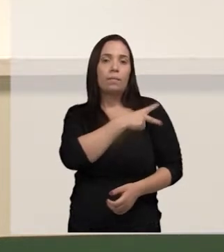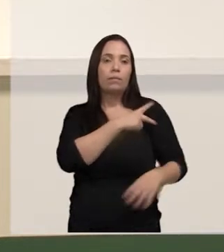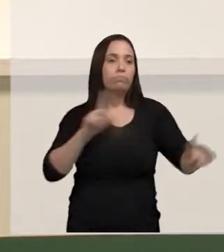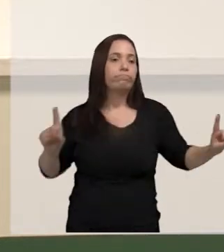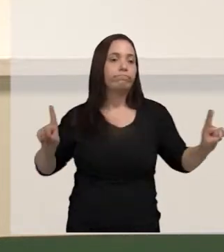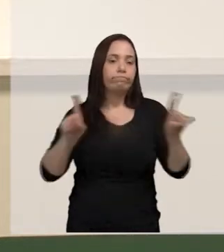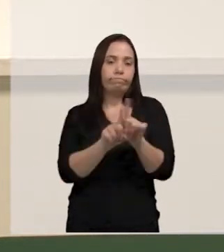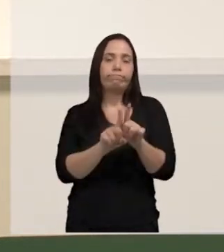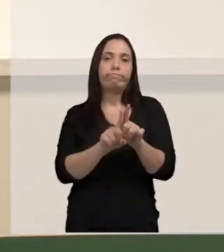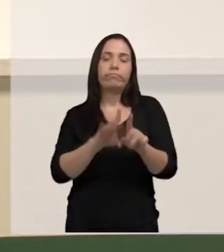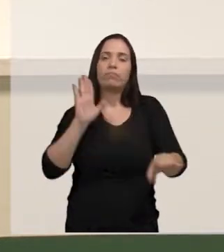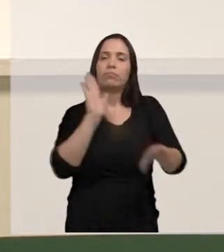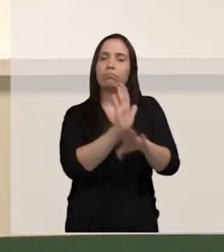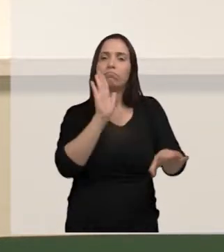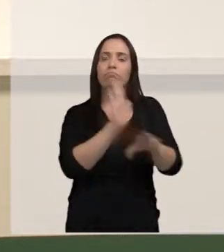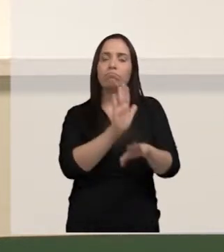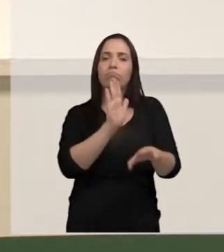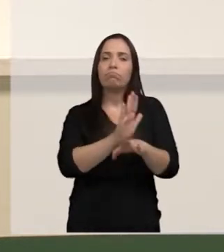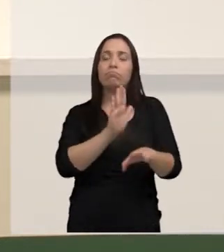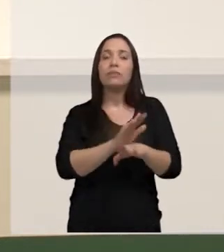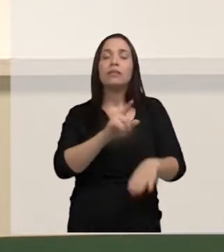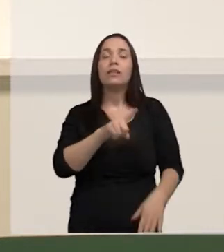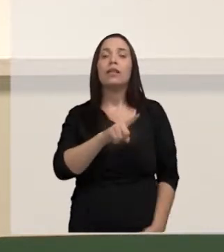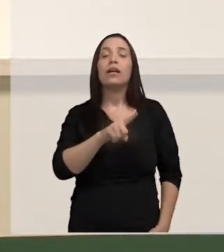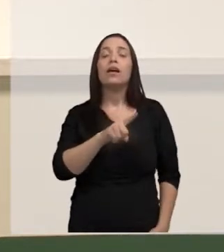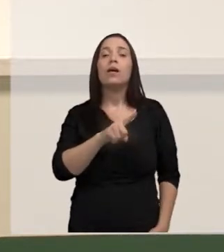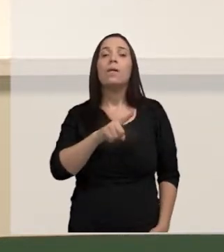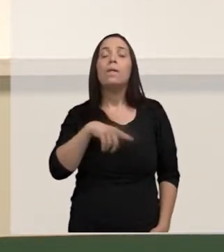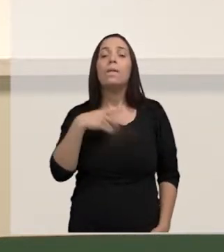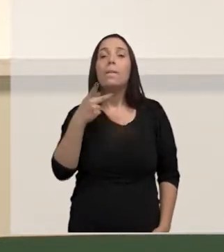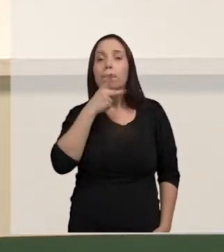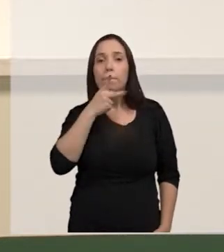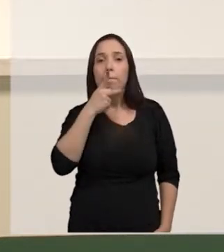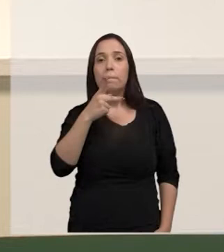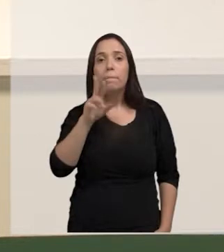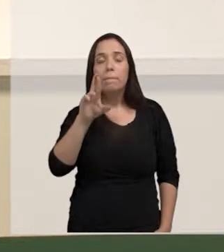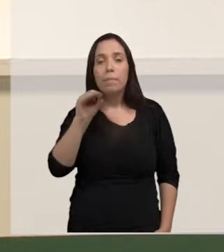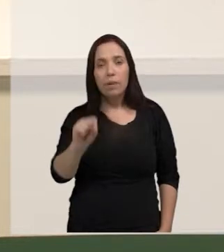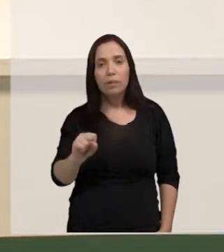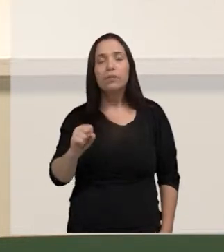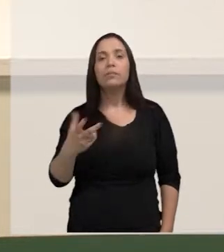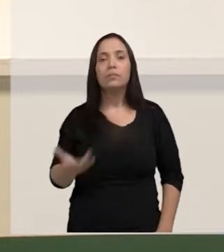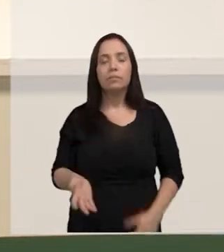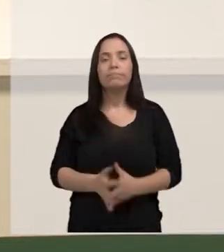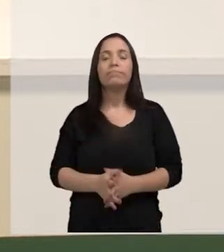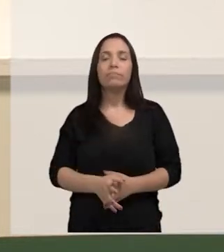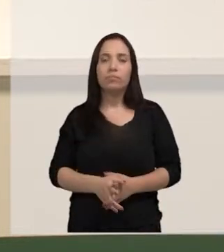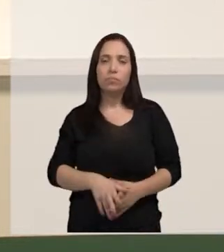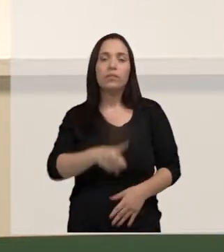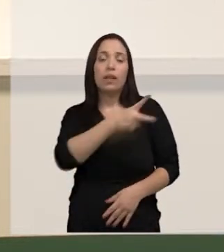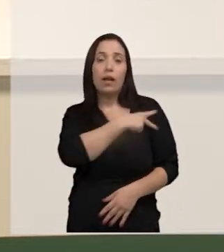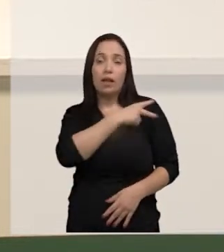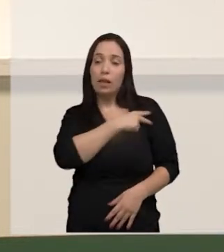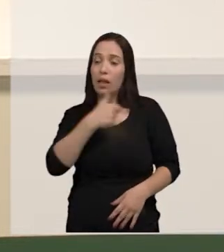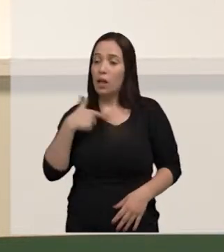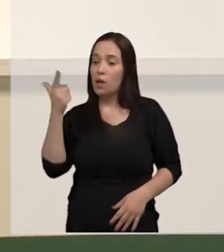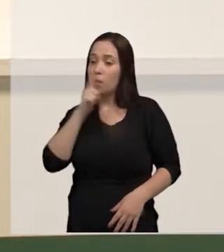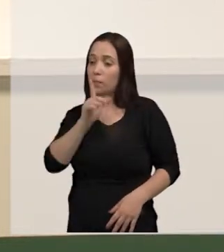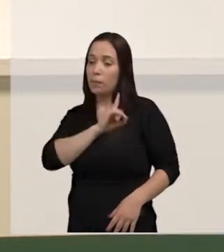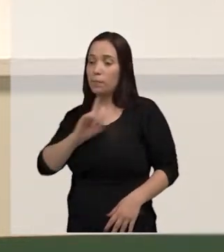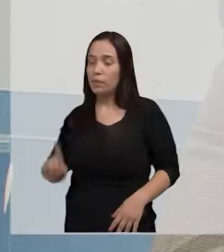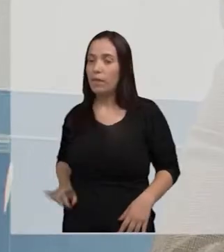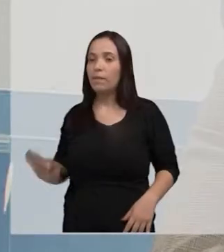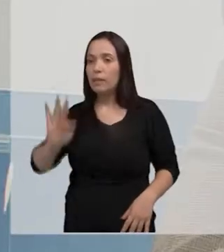também sorte. Capitão Wagner, ele é da onde, macho? Vai Dom? Qual o partido? É do PROS. Capitão Wagner. Capitão Wagner se elege